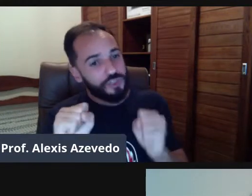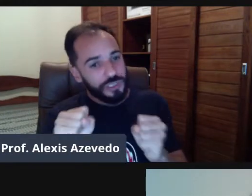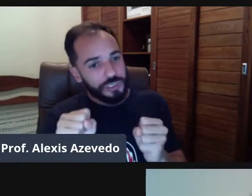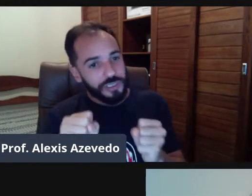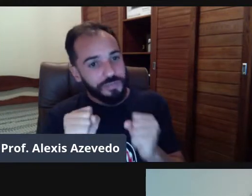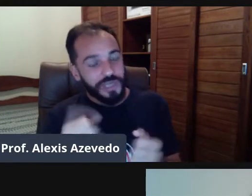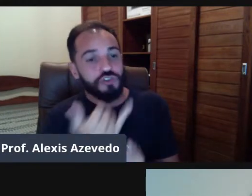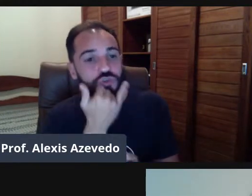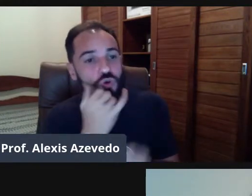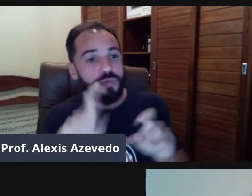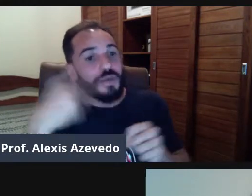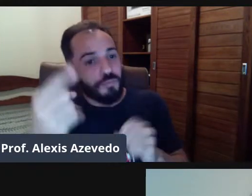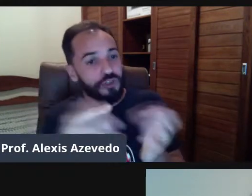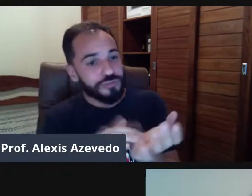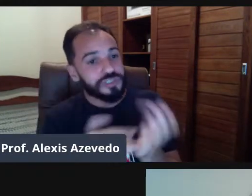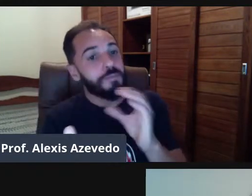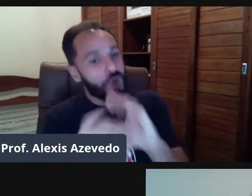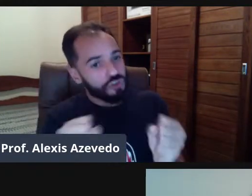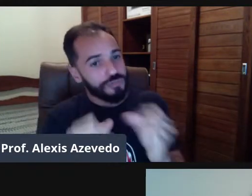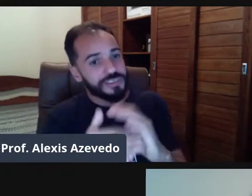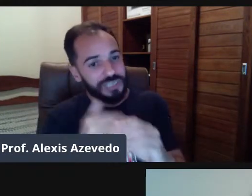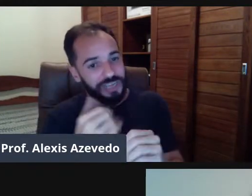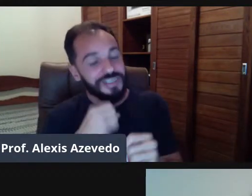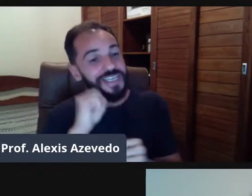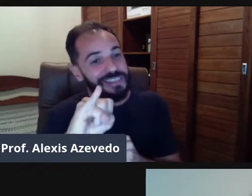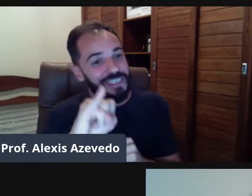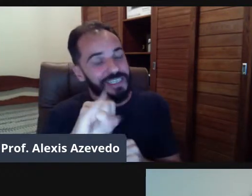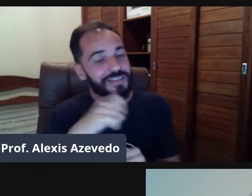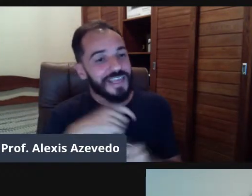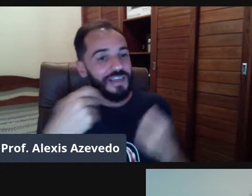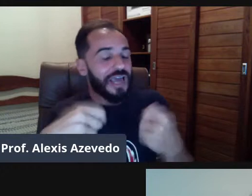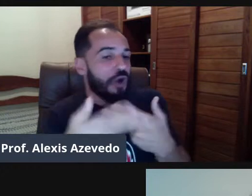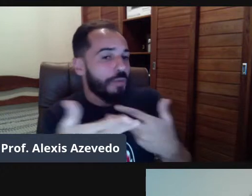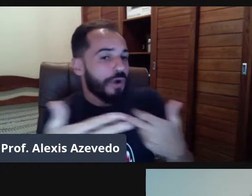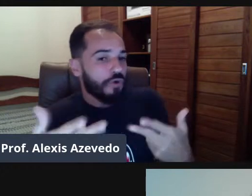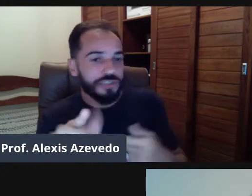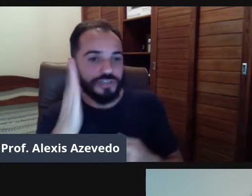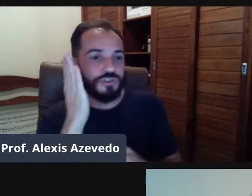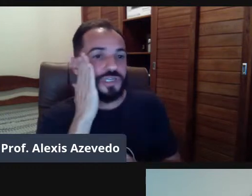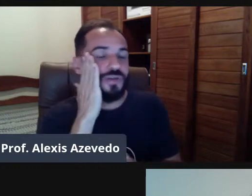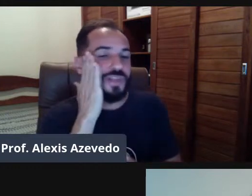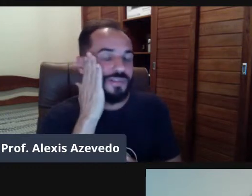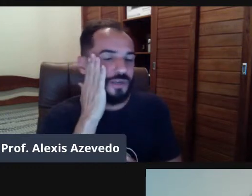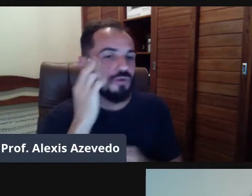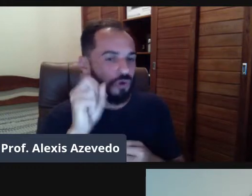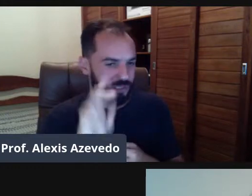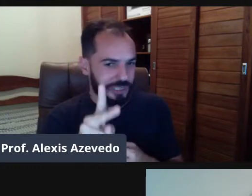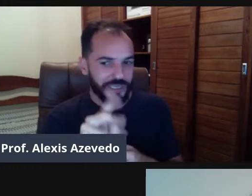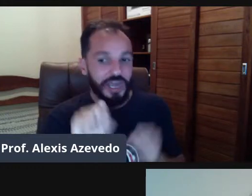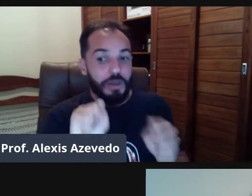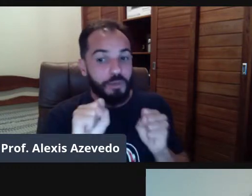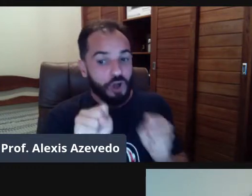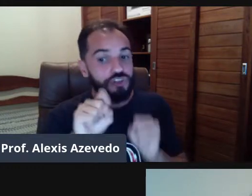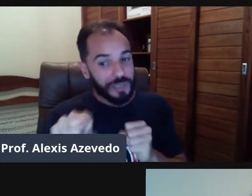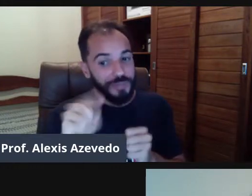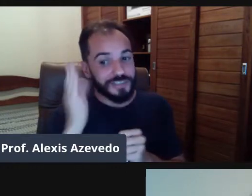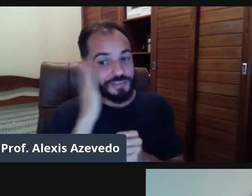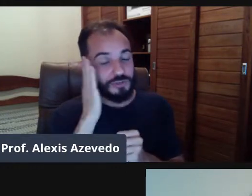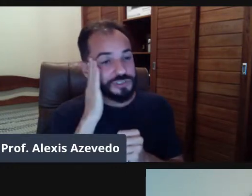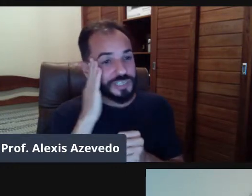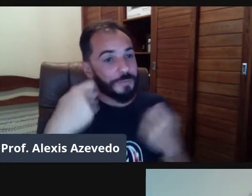vou pedir, né, desculpa, e depois você pode me escrever se tem alguma coisa que você não entendeu, ok?